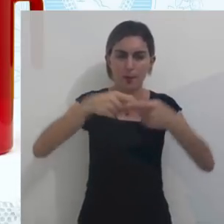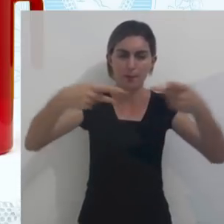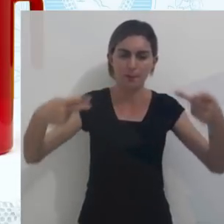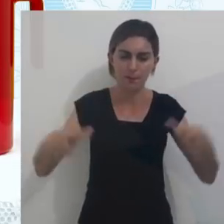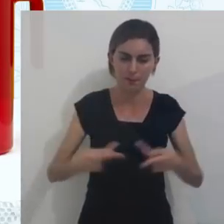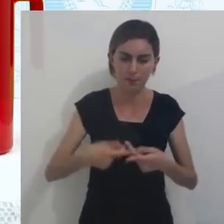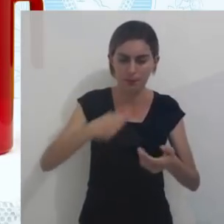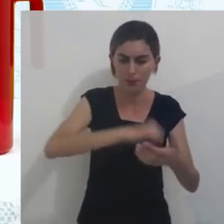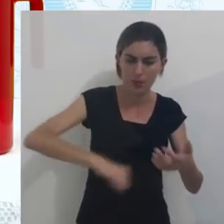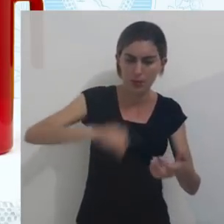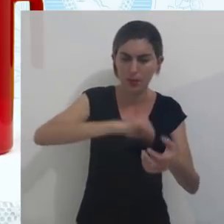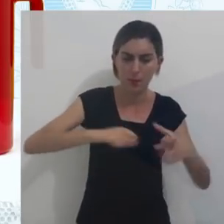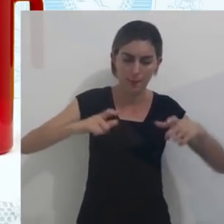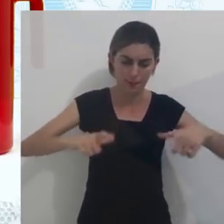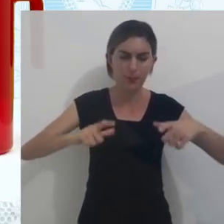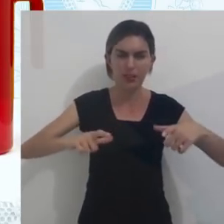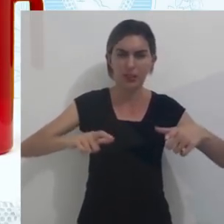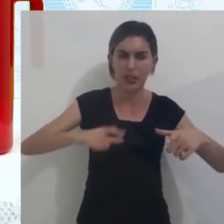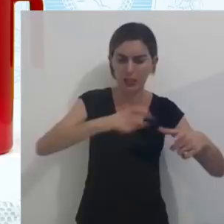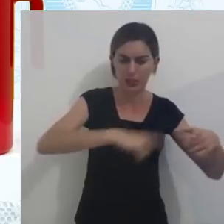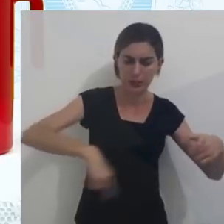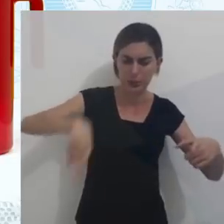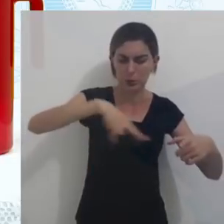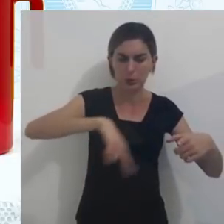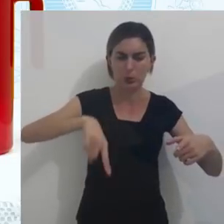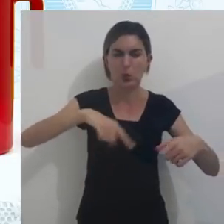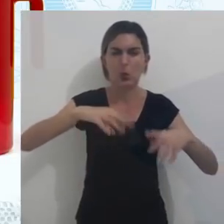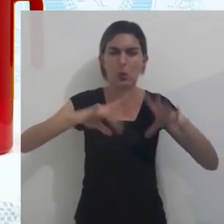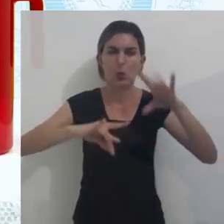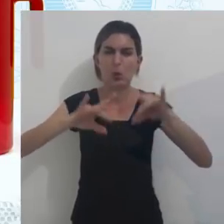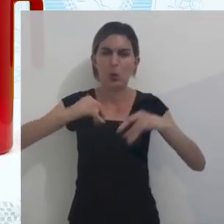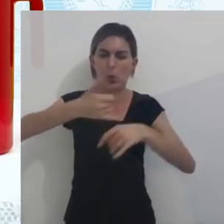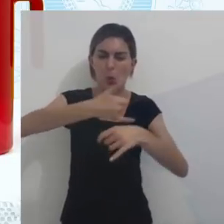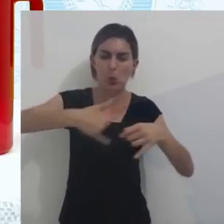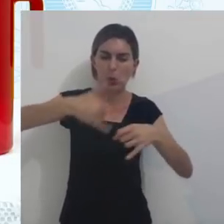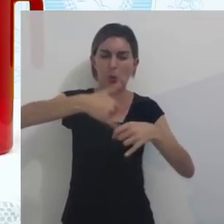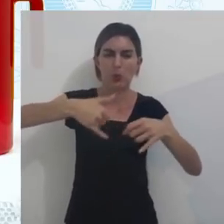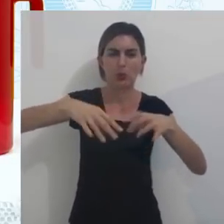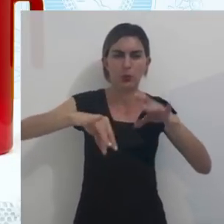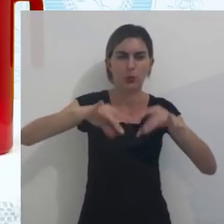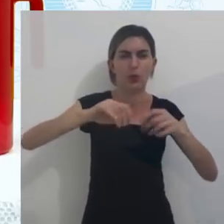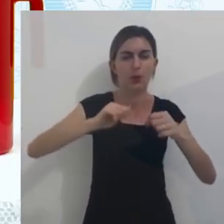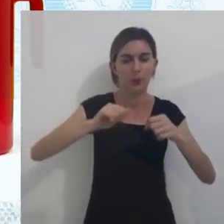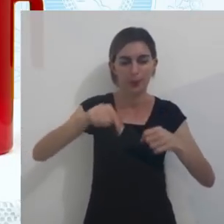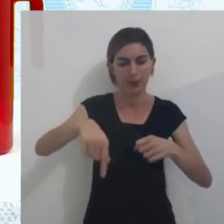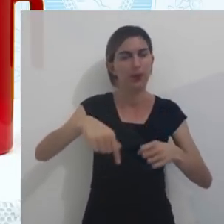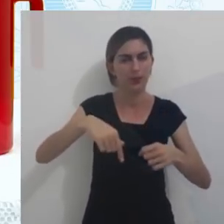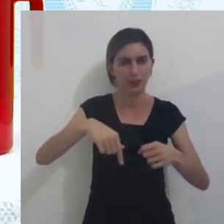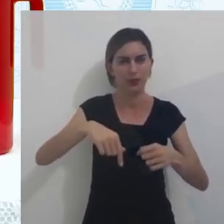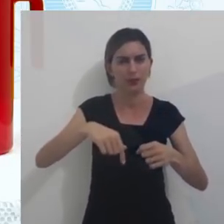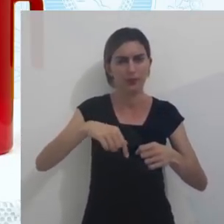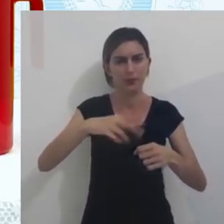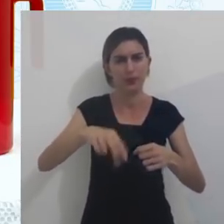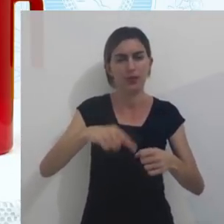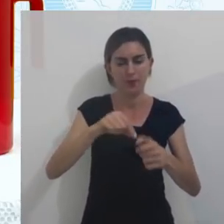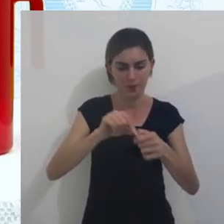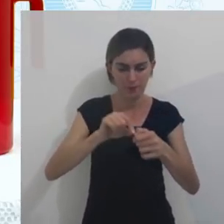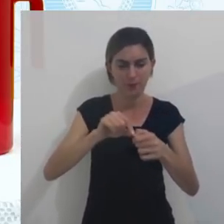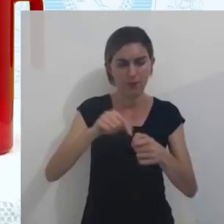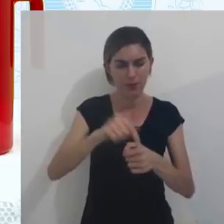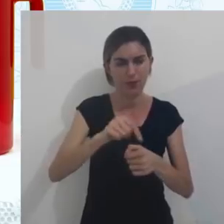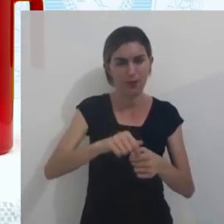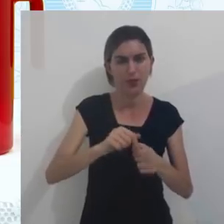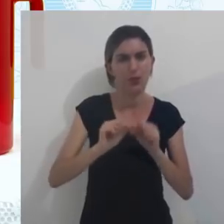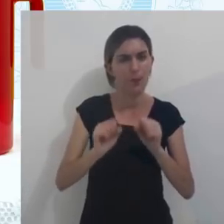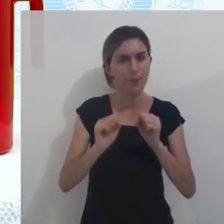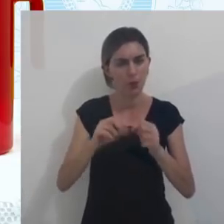né? De repente você tem uma panela que é super gordurosa e você pega essa substância aqui que você fez, né? Que